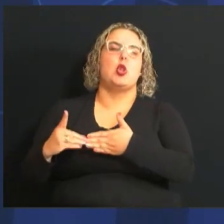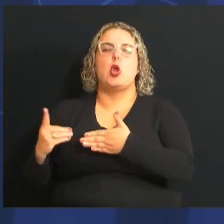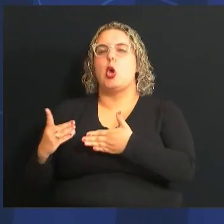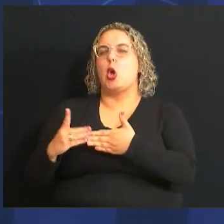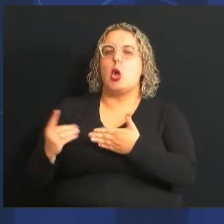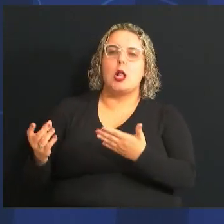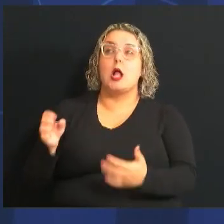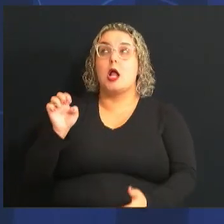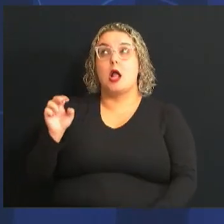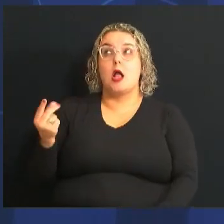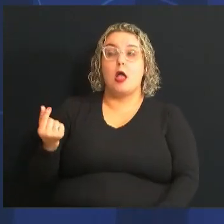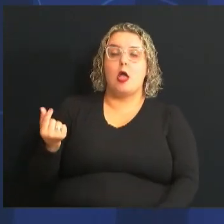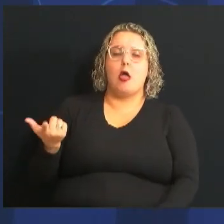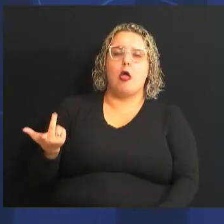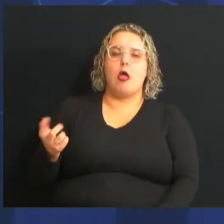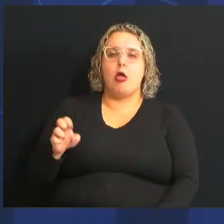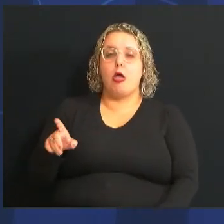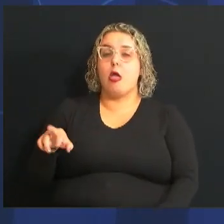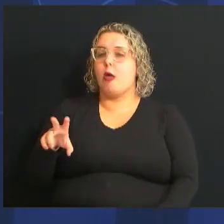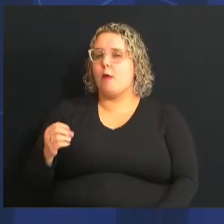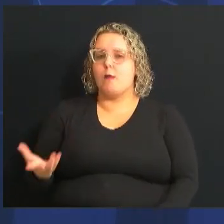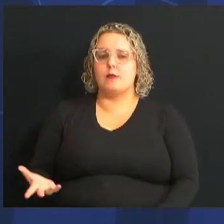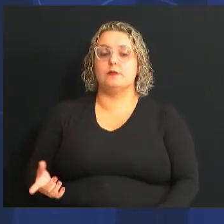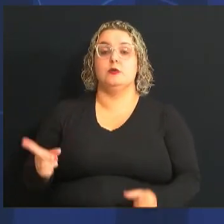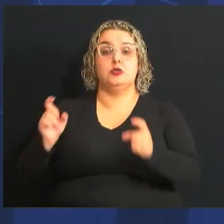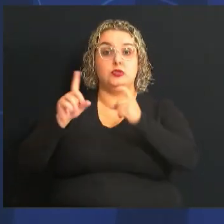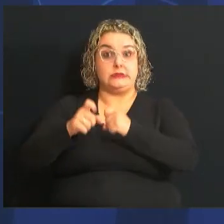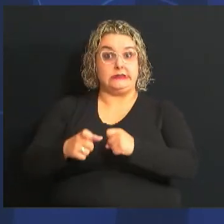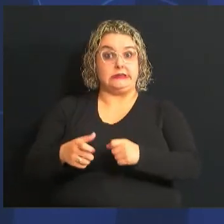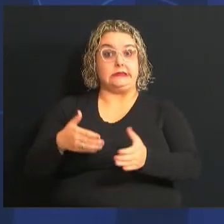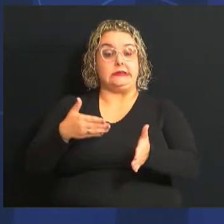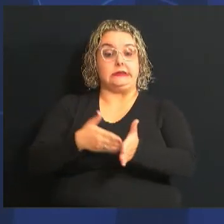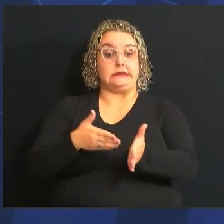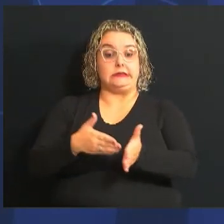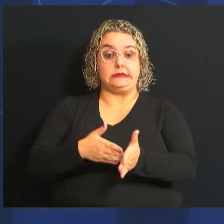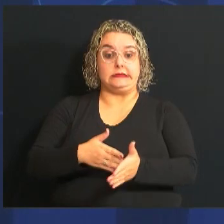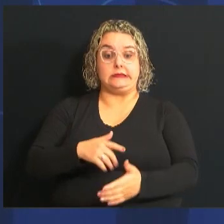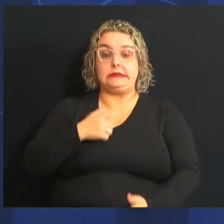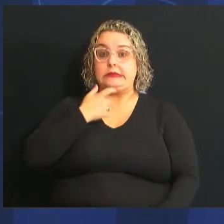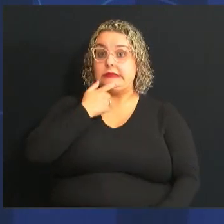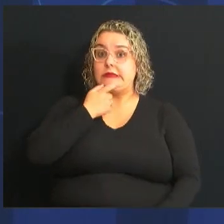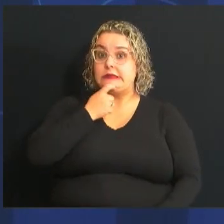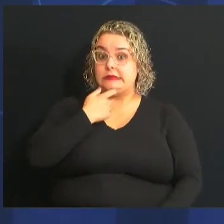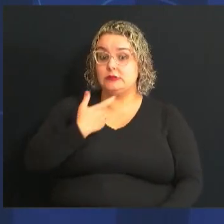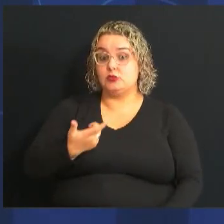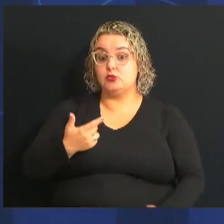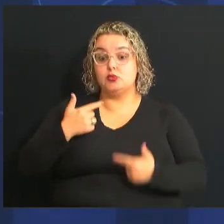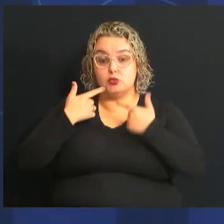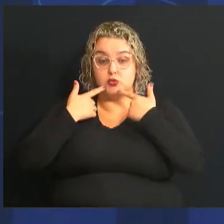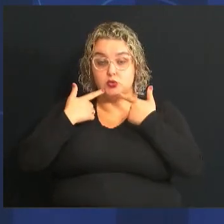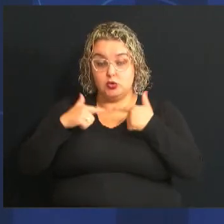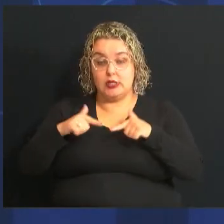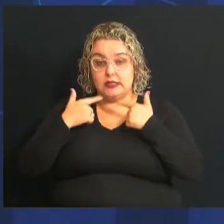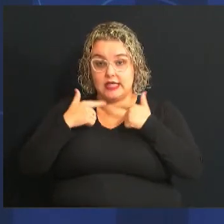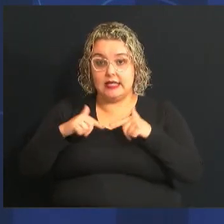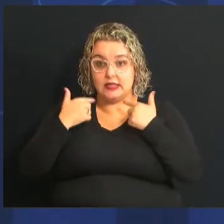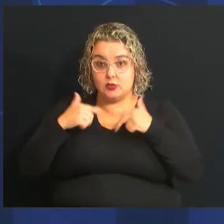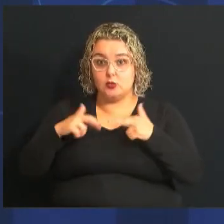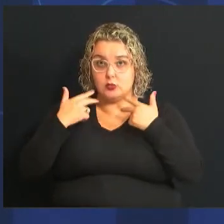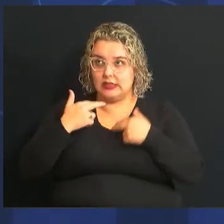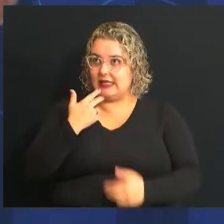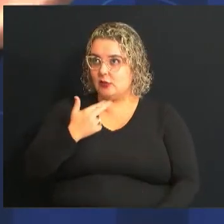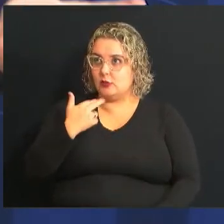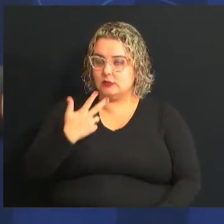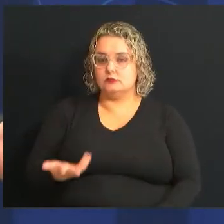tem muitos desafios, a barreira do idioma, preconceitos. Isabel Arruda, formada em